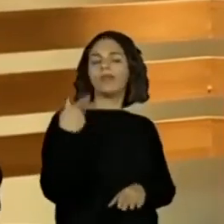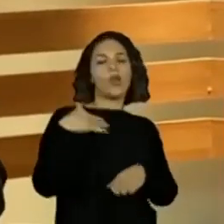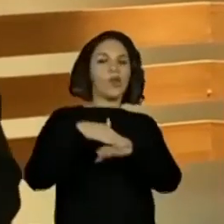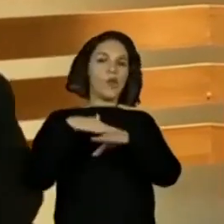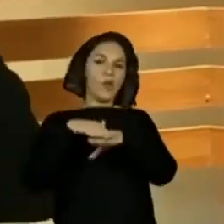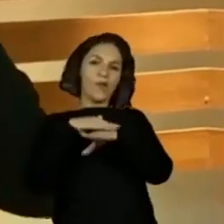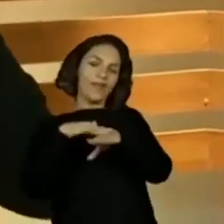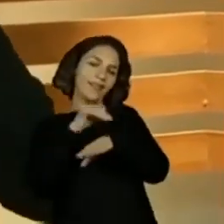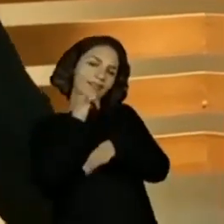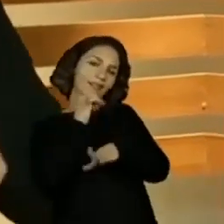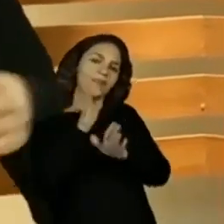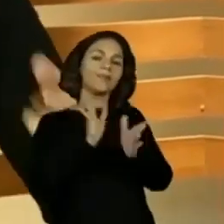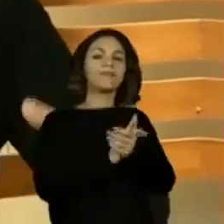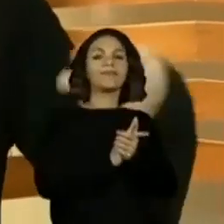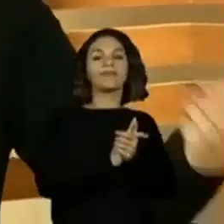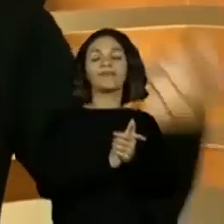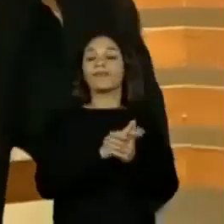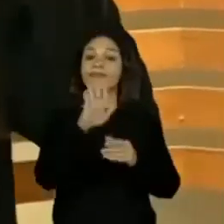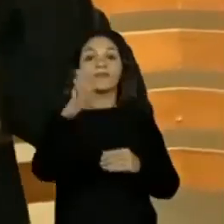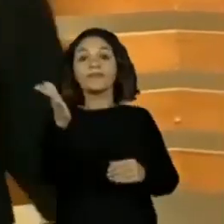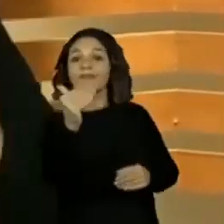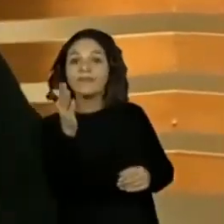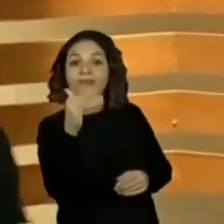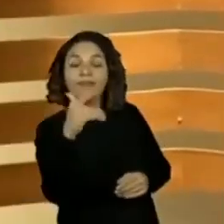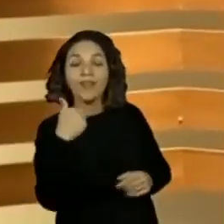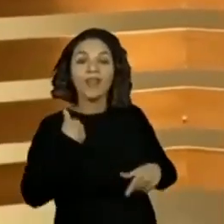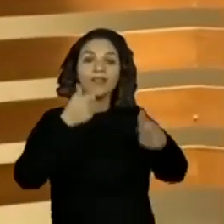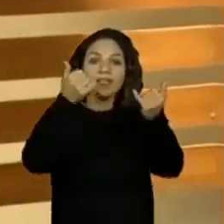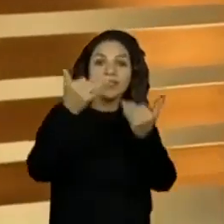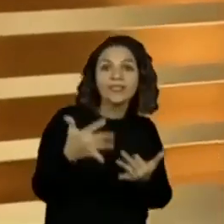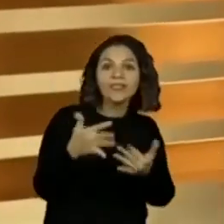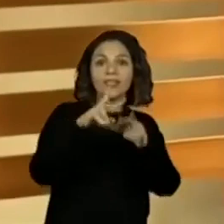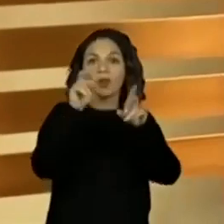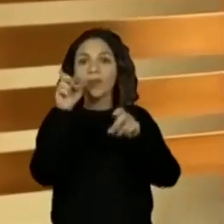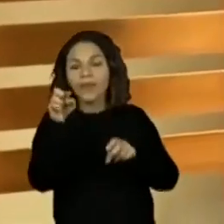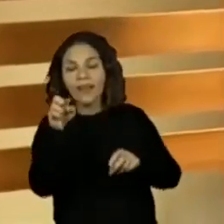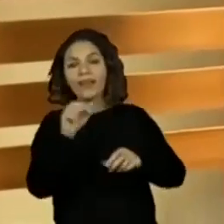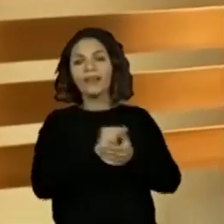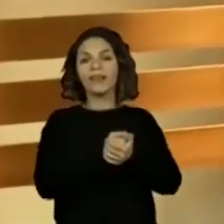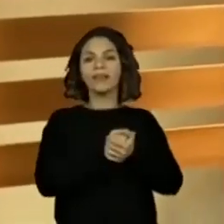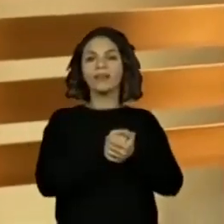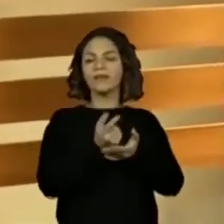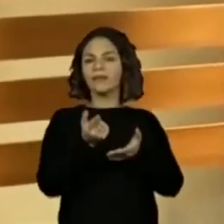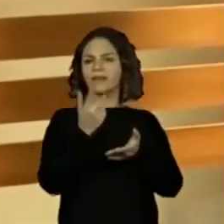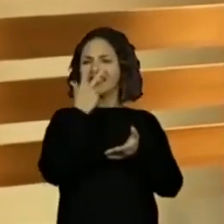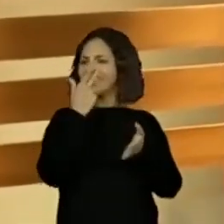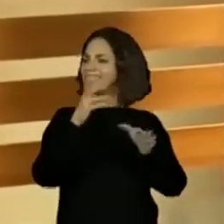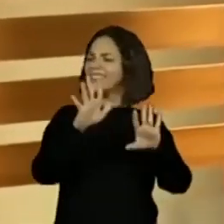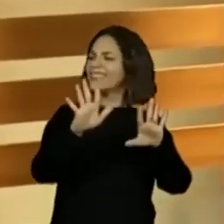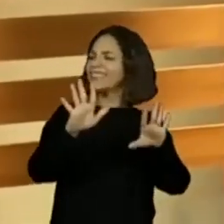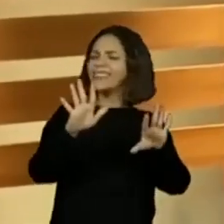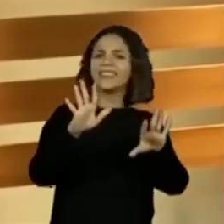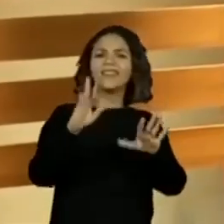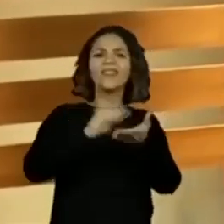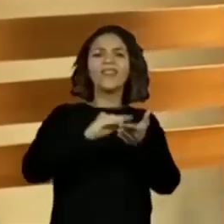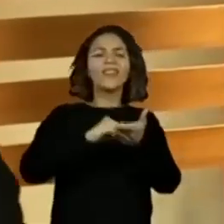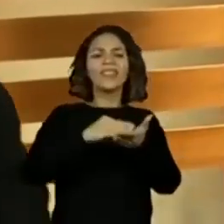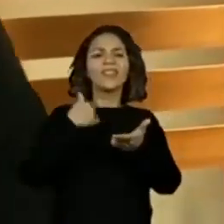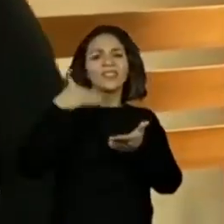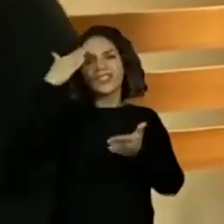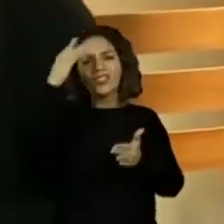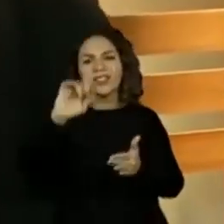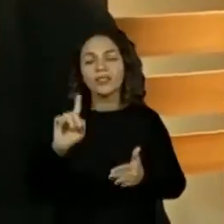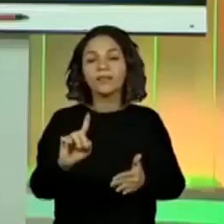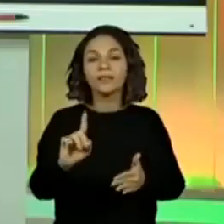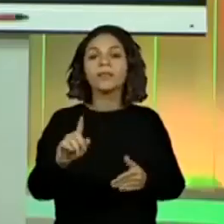então, gente, vamos lá, vamos falar sobre a pontuação, não dá para entender. Então, eu